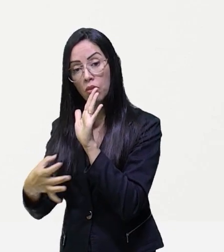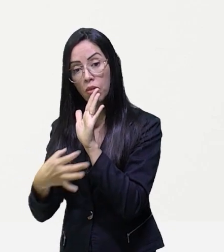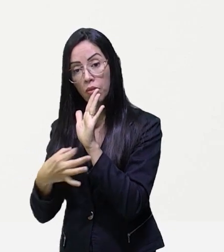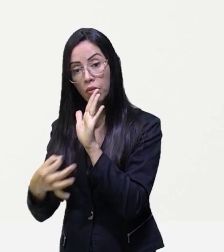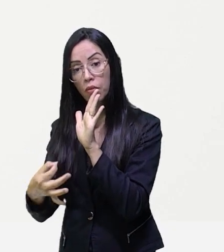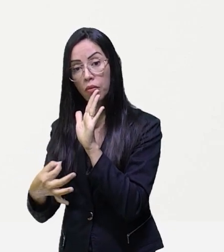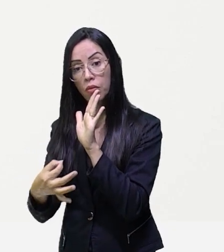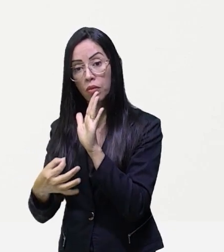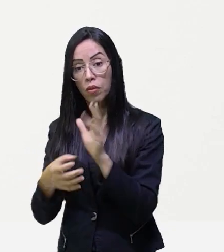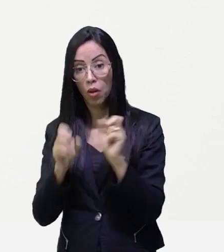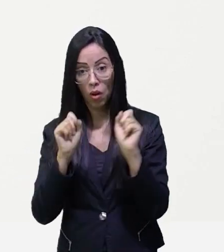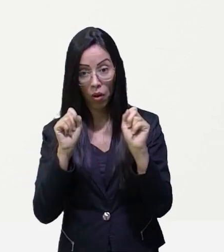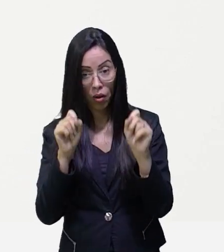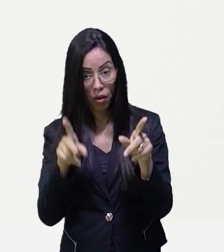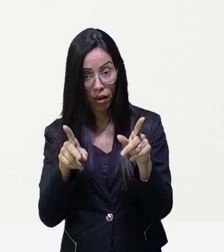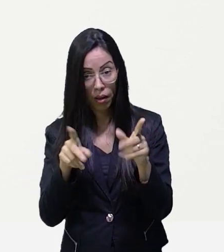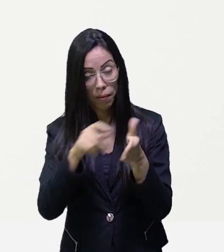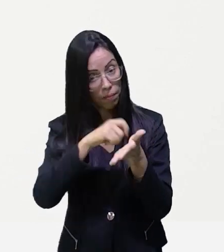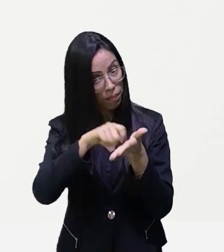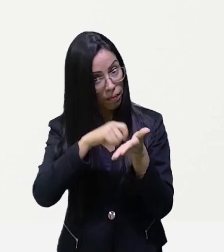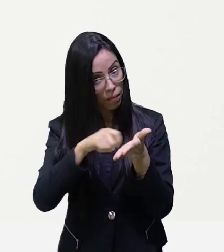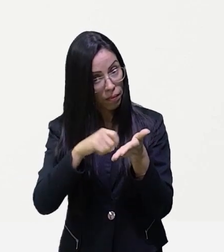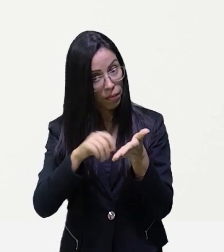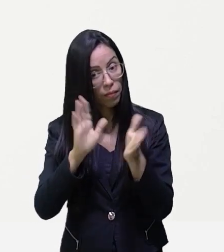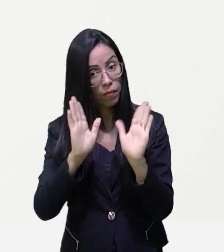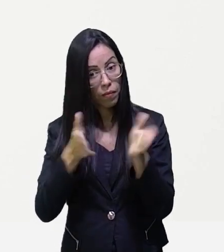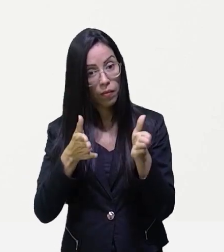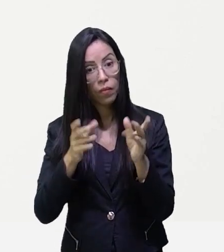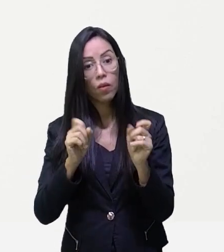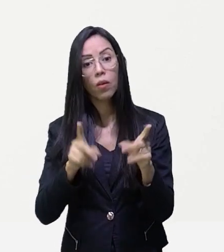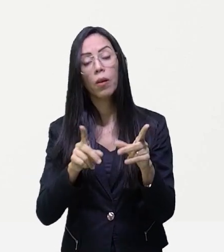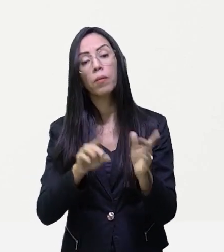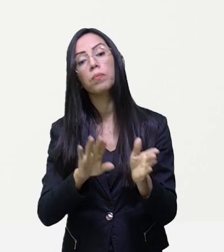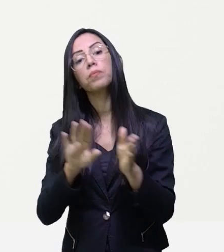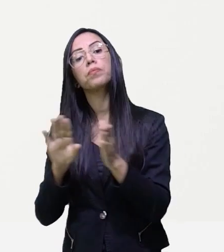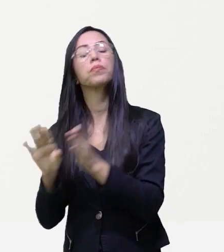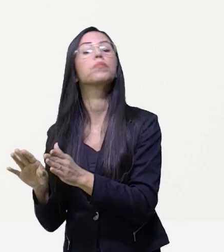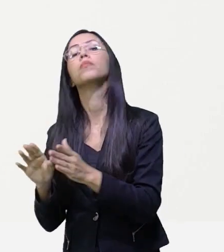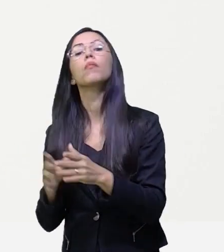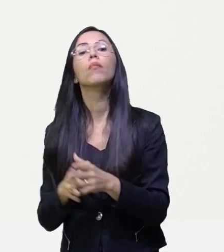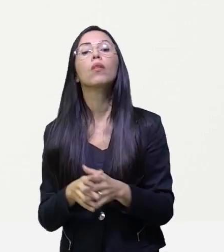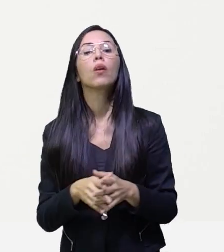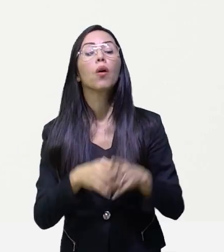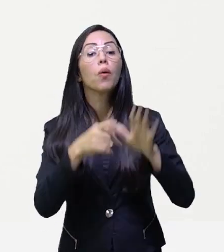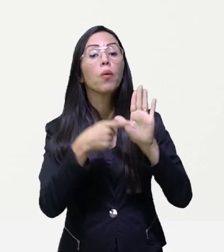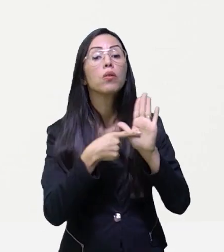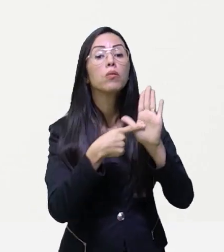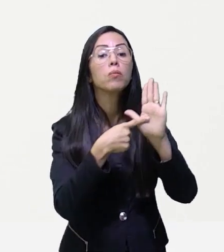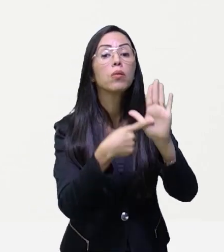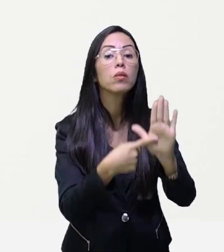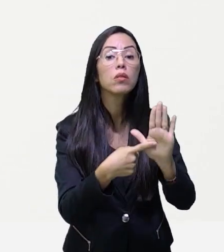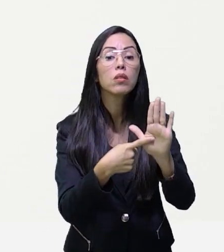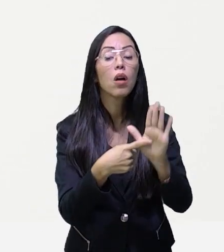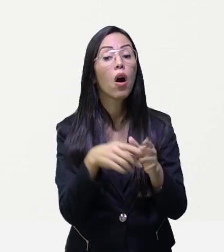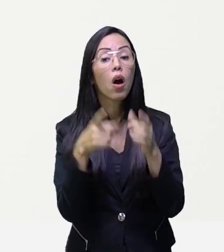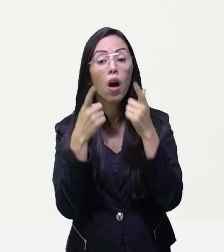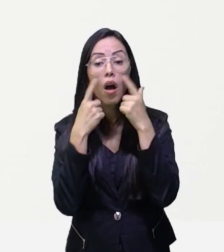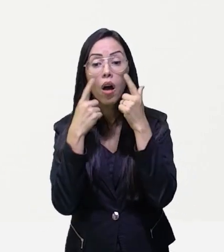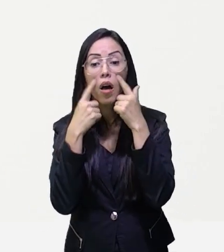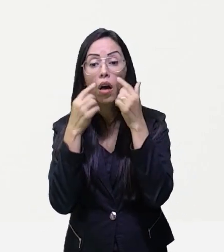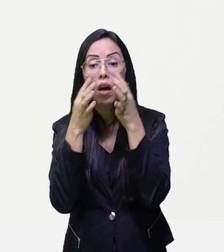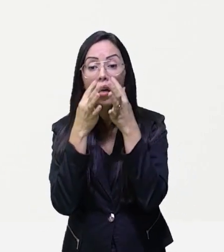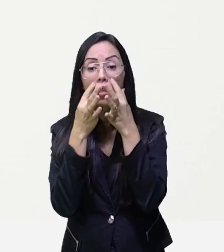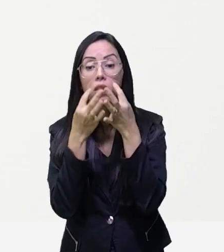argumentativo. Anotaram aí? Vamos lá, vamos avançar. O expositivo, crianças, prestem atenção